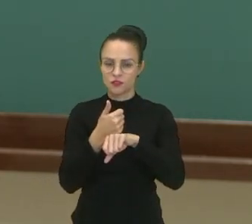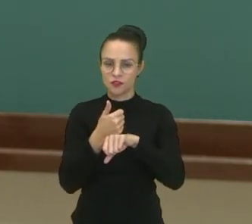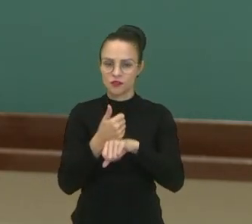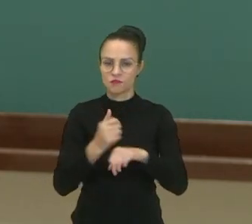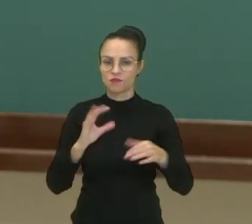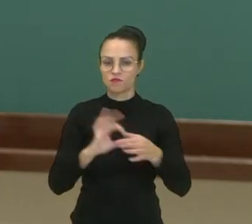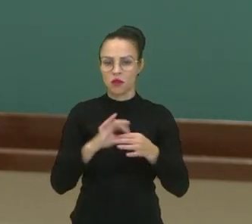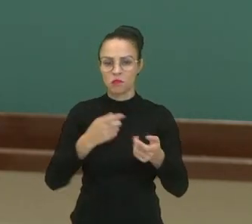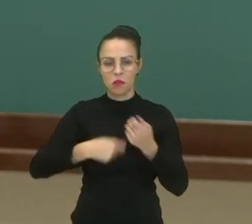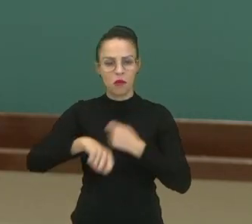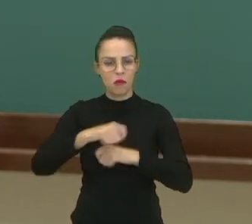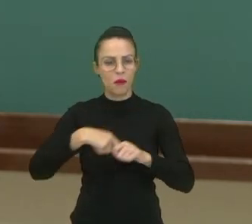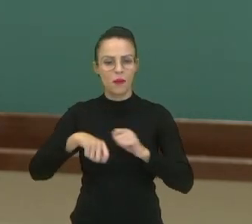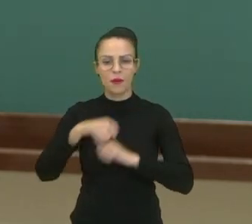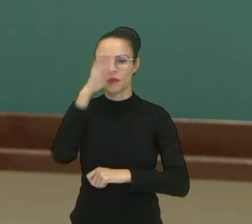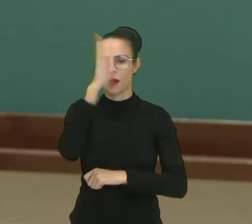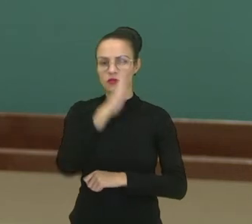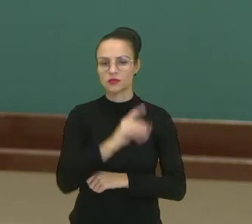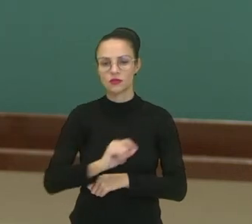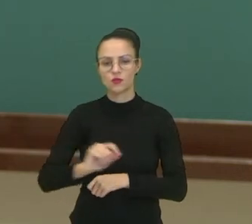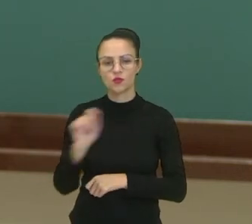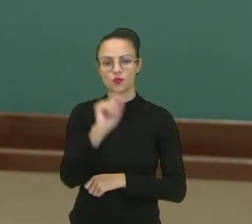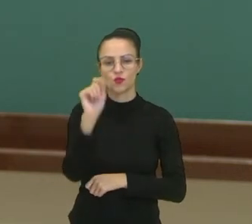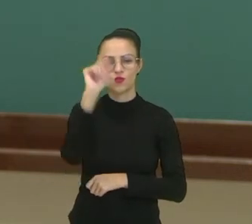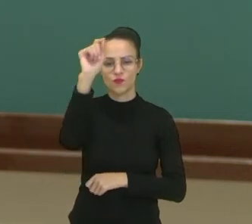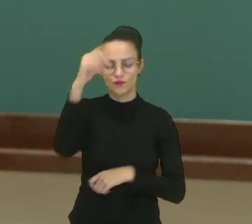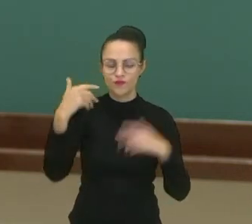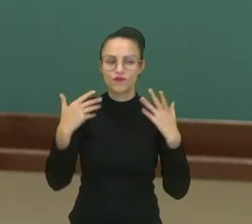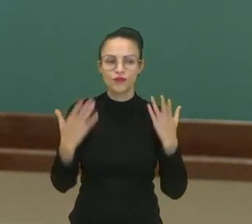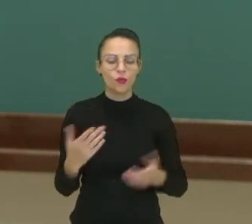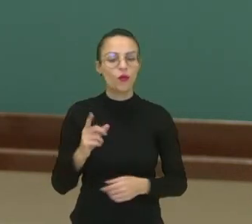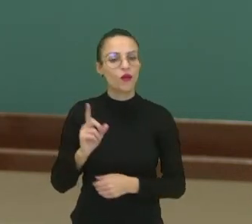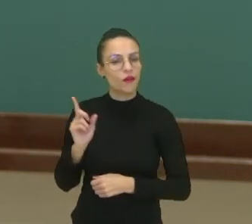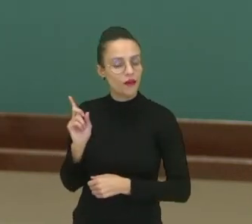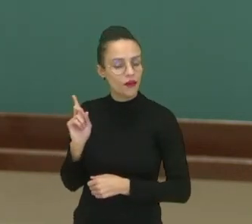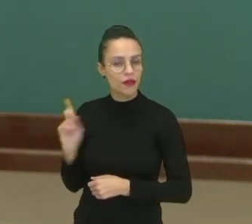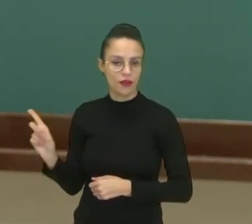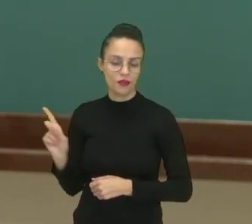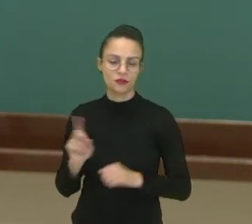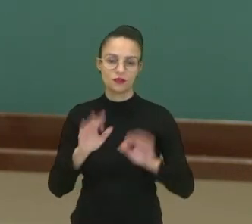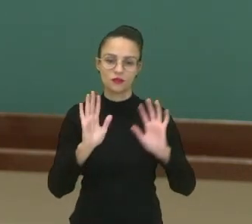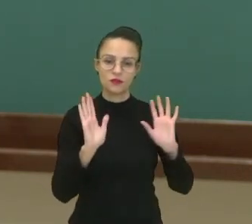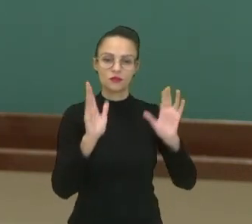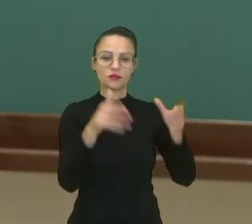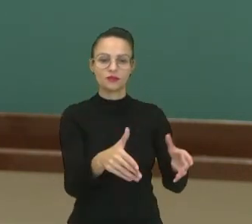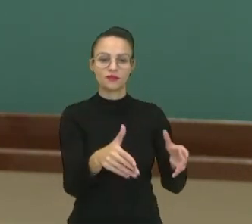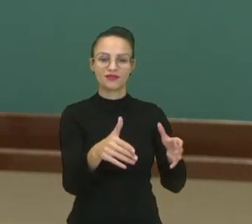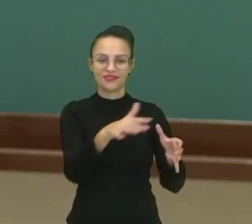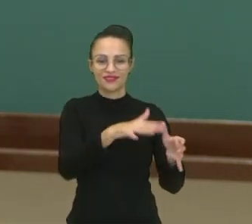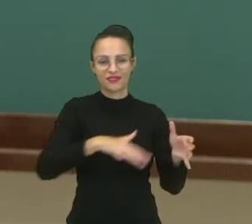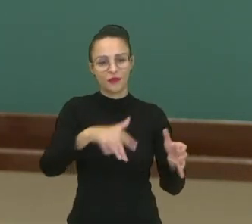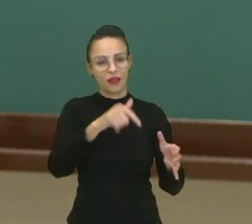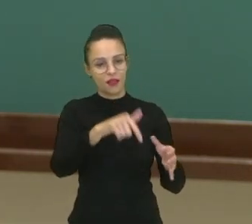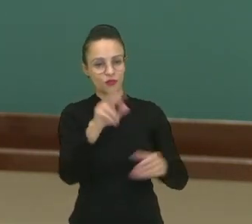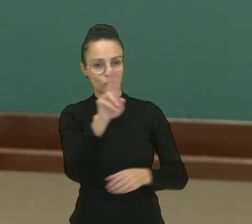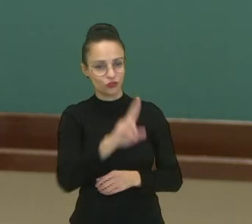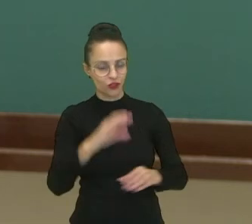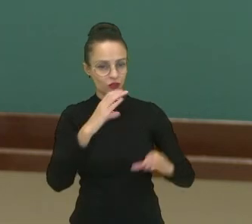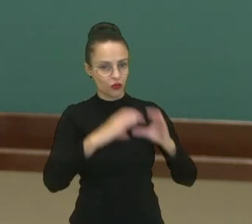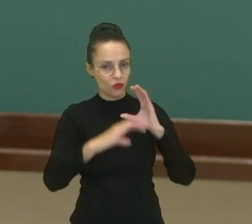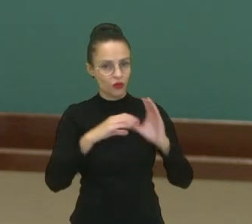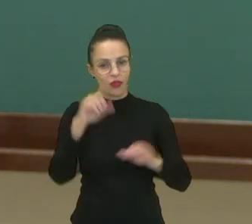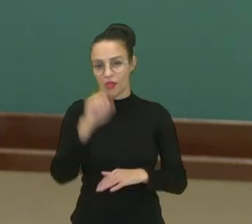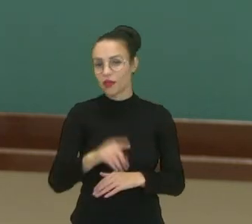operações comerciais em todo o Brasil. Então, esse público aqui, que é o público que utiliza a comunicação, é